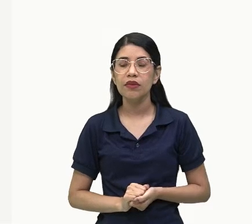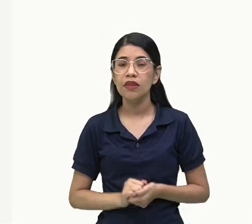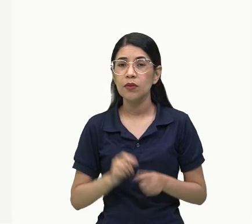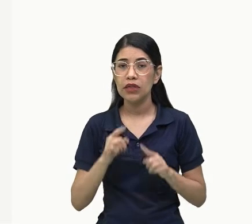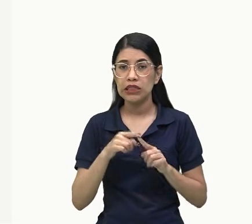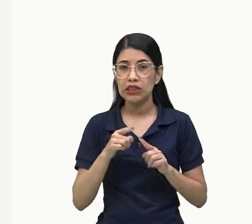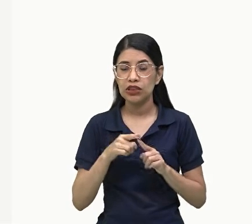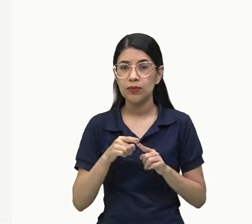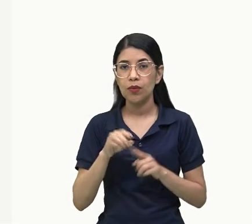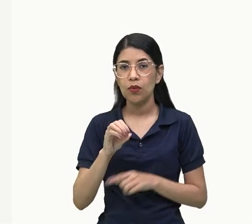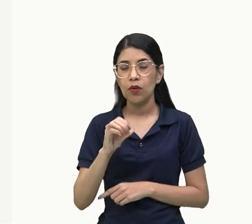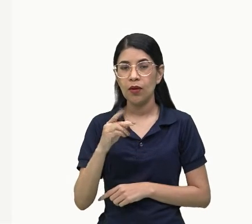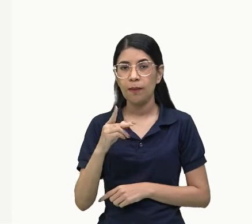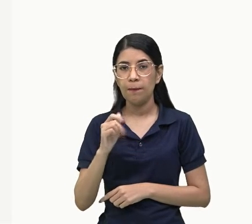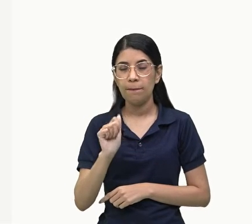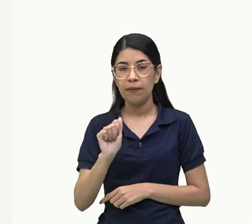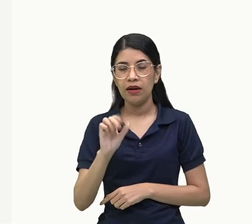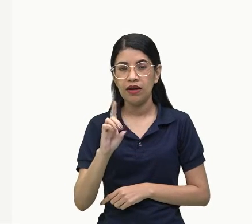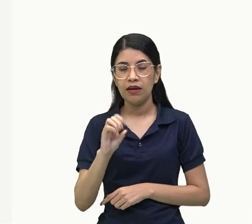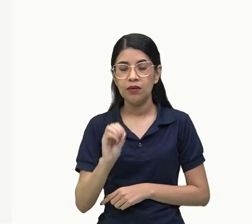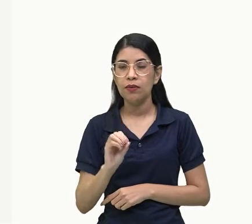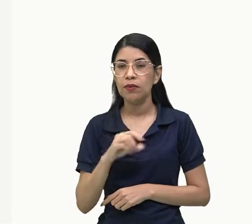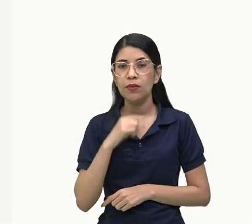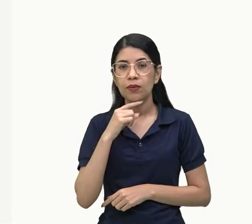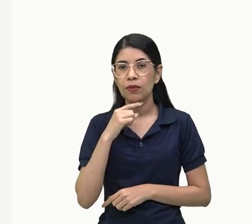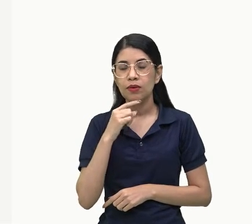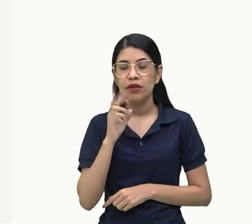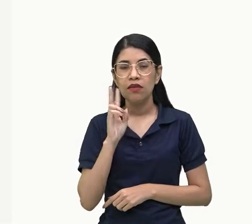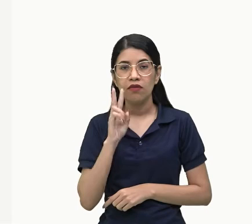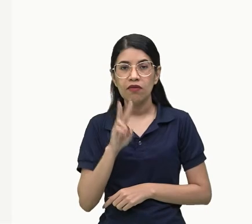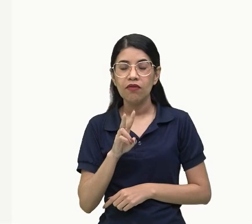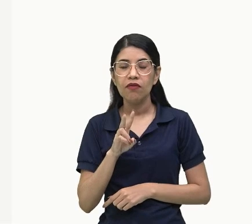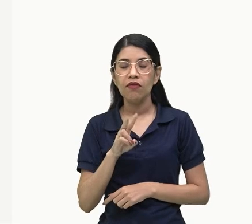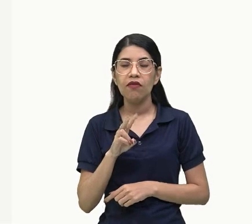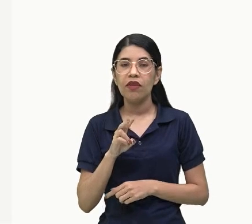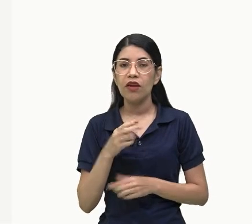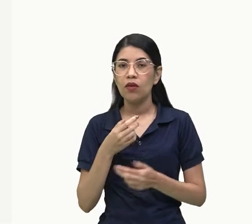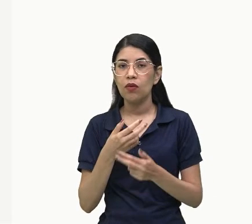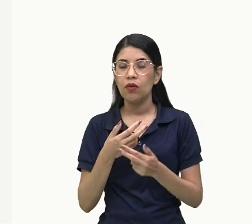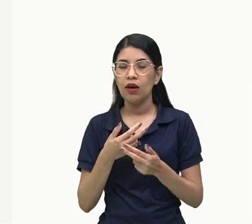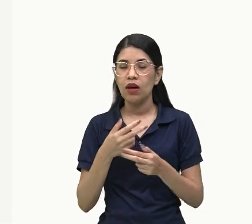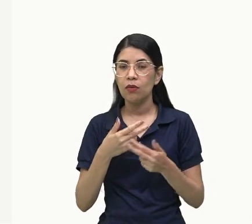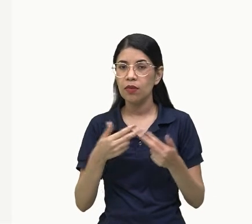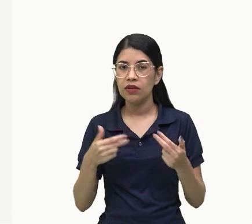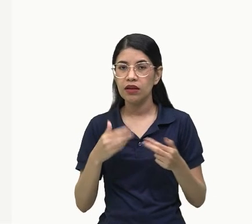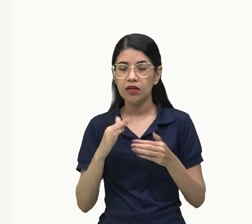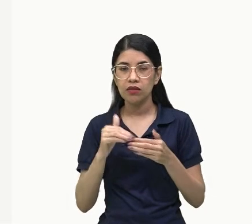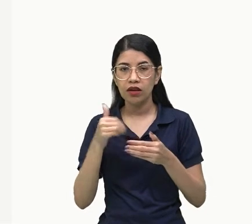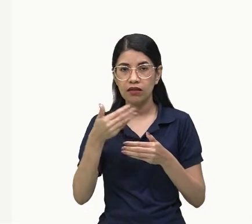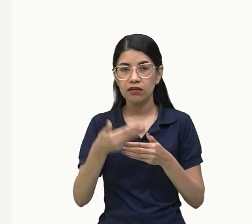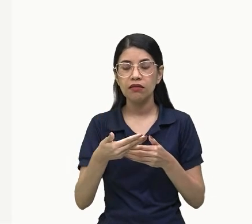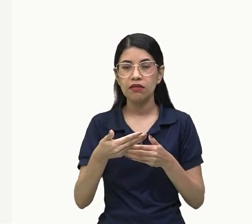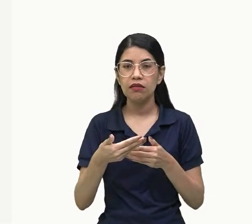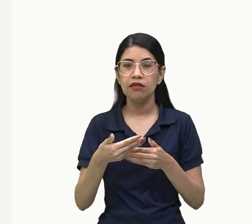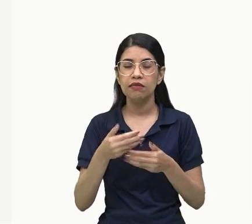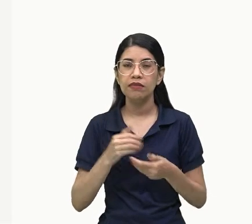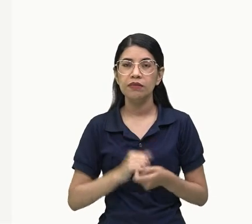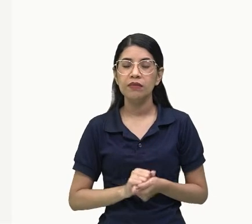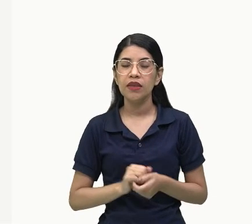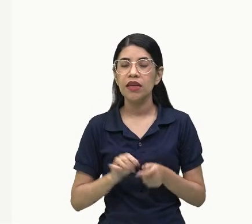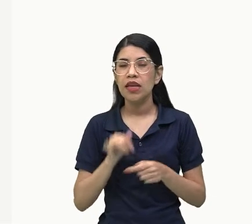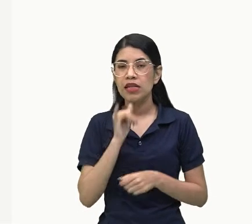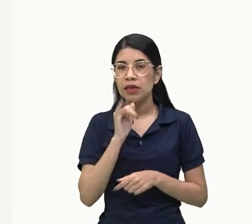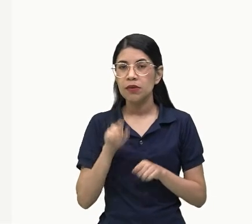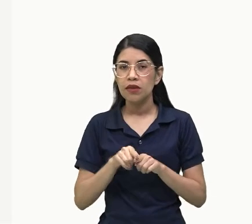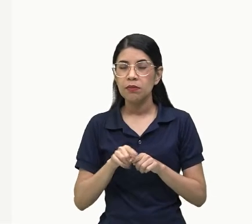opaco aqui, né, não vai deixar. A gente tem aí muitos exemplos de meio opaco, por exemplo. Os objetos sólidos, né,